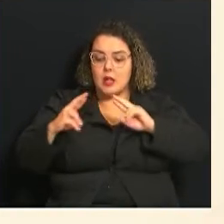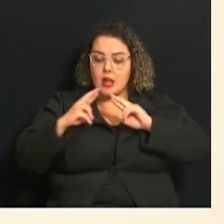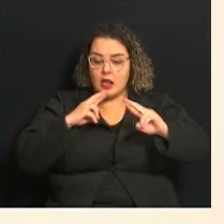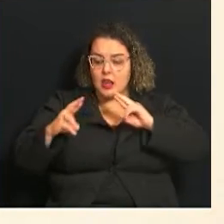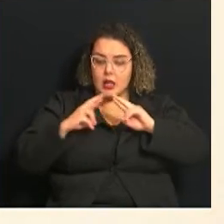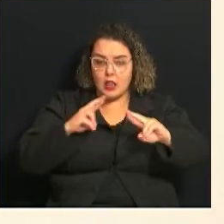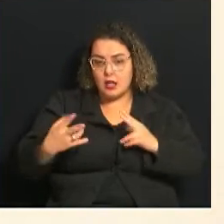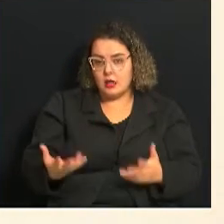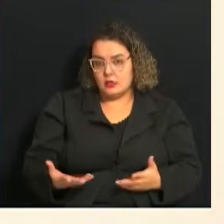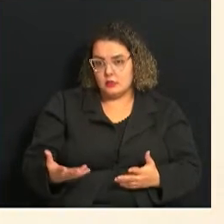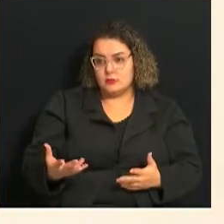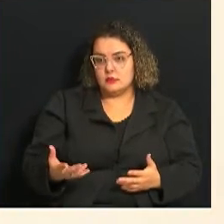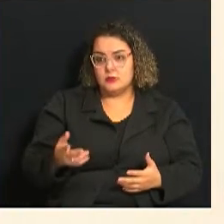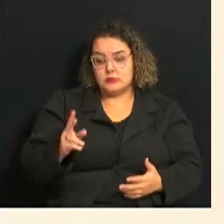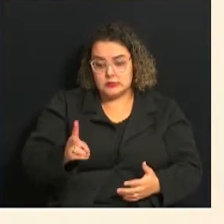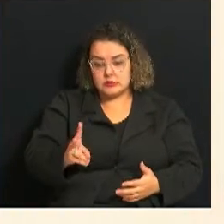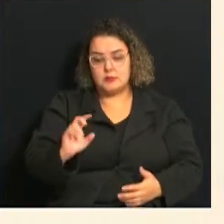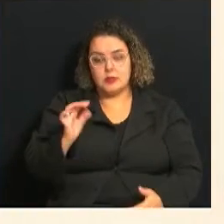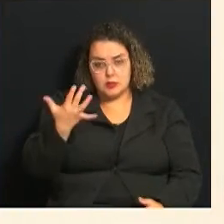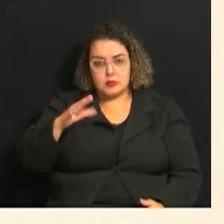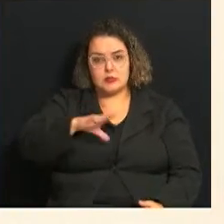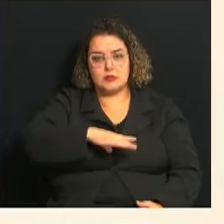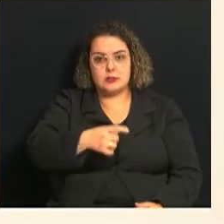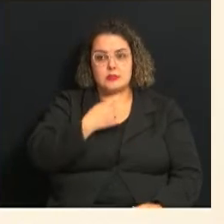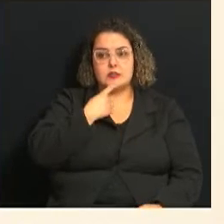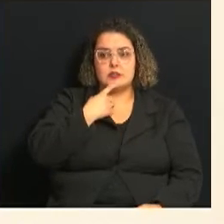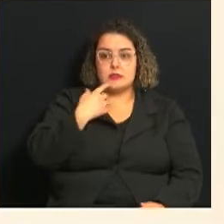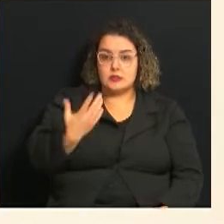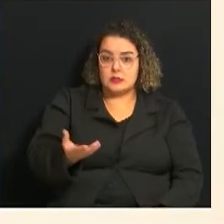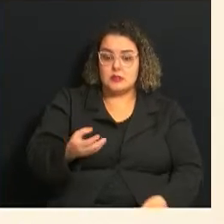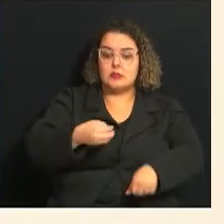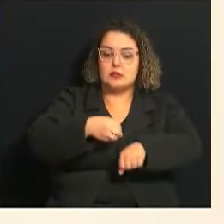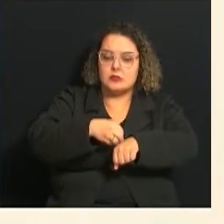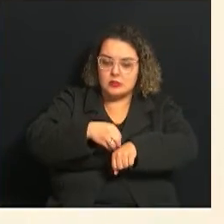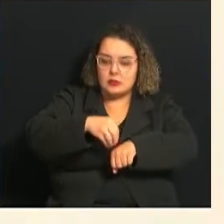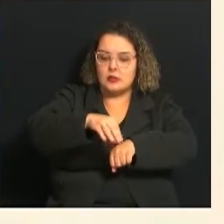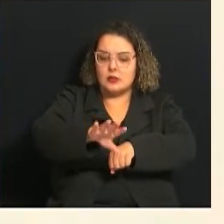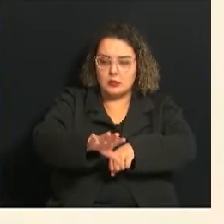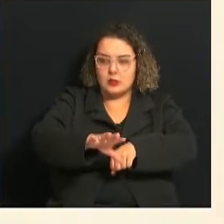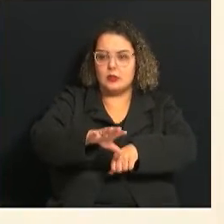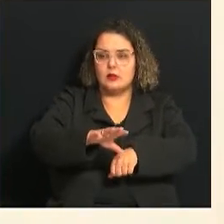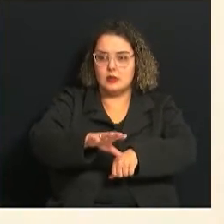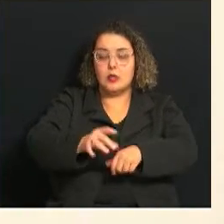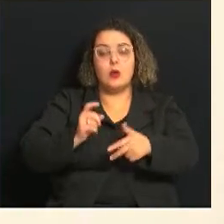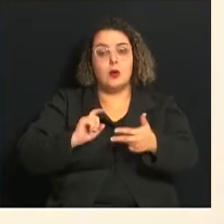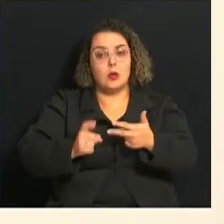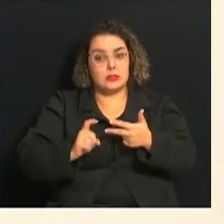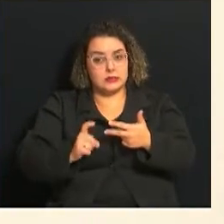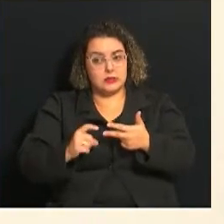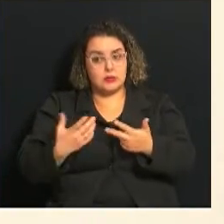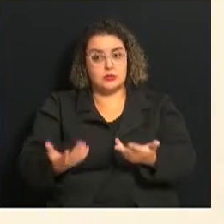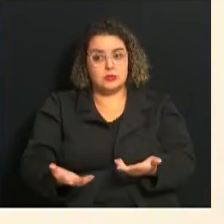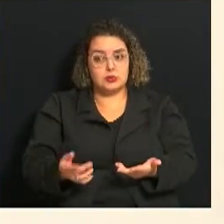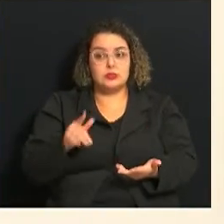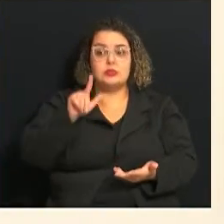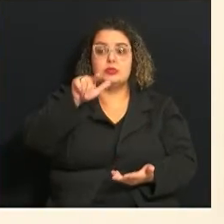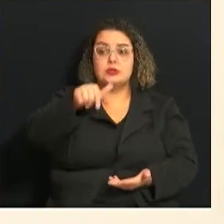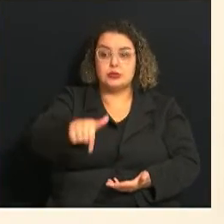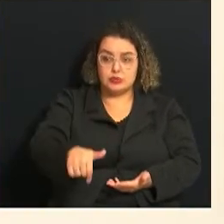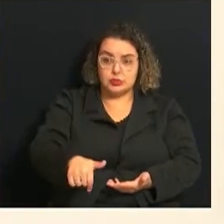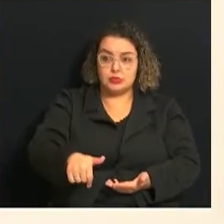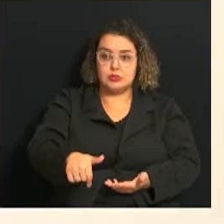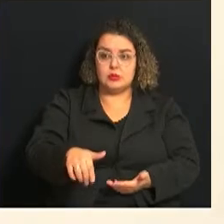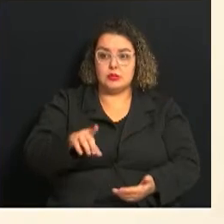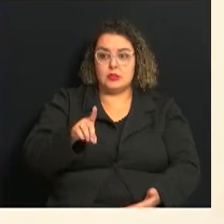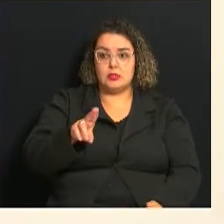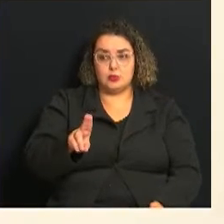sendo pertinentes aqui no município de Campinas e será encaminhado ao Executivo e depois ao DU